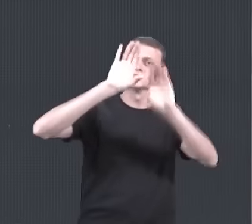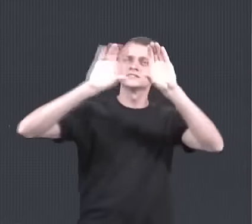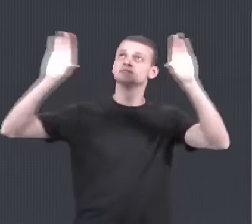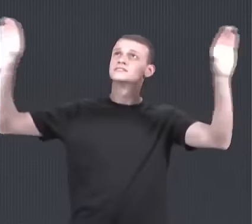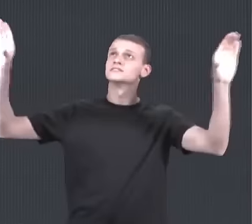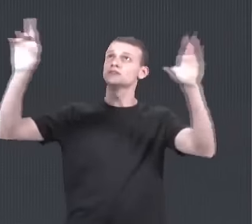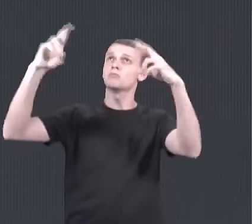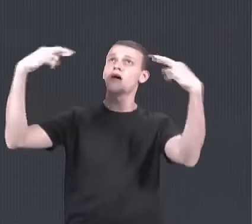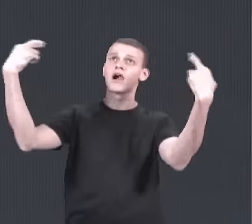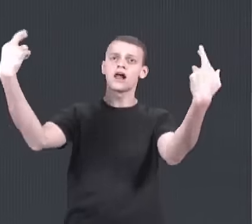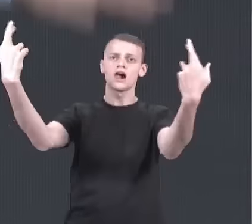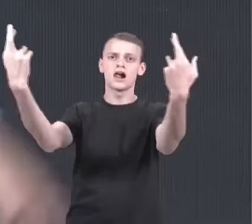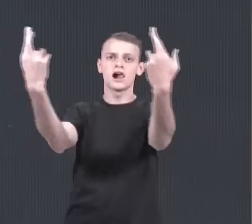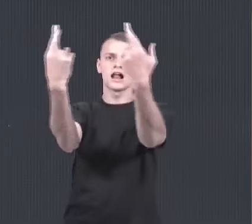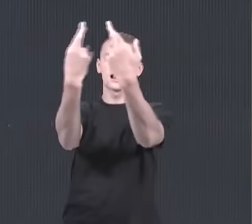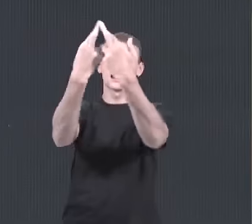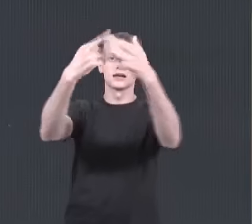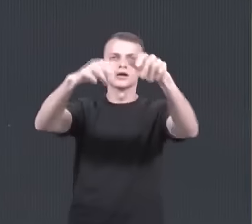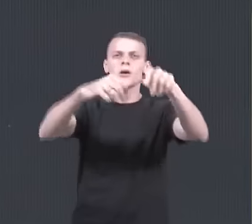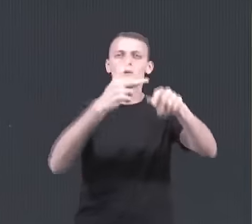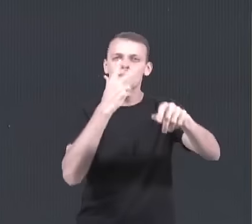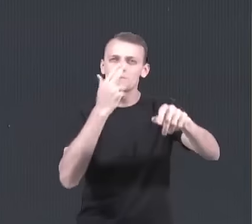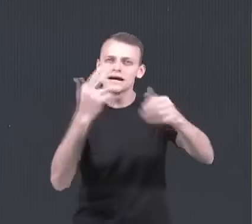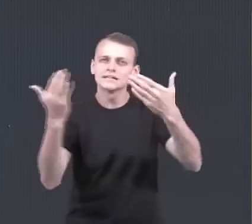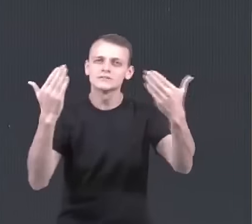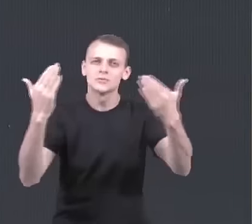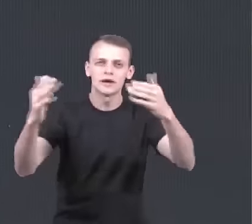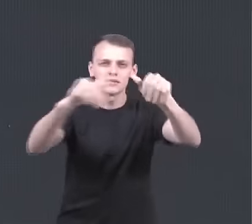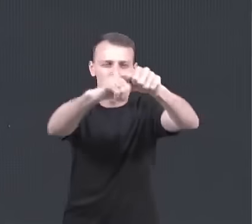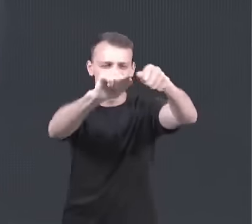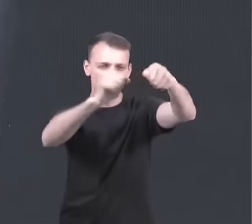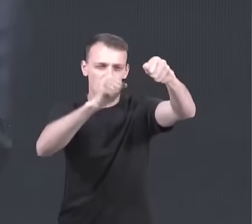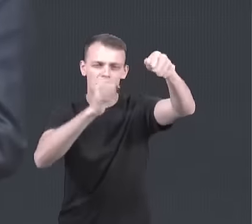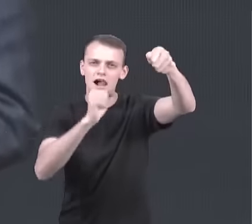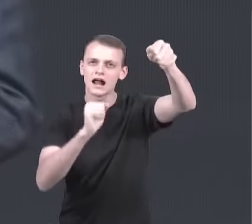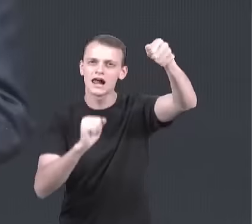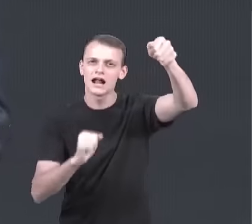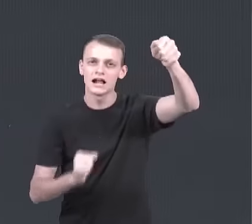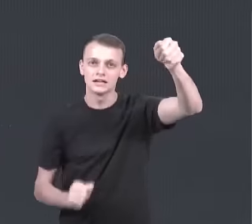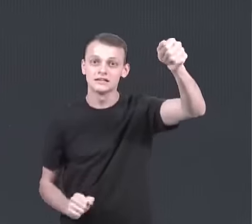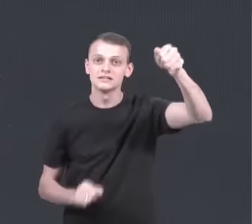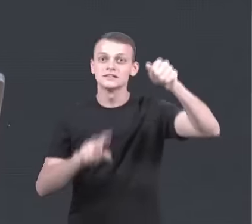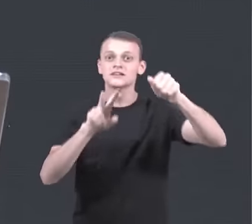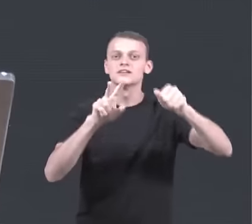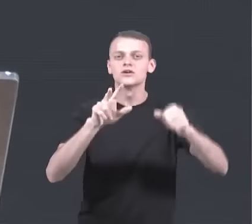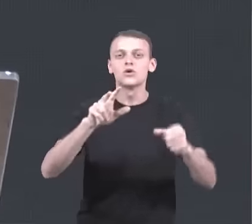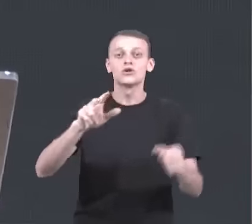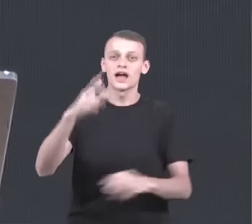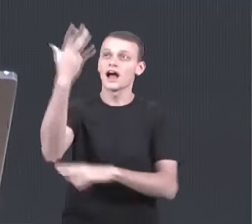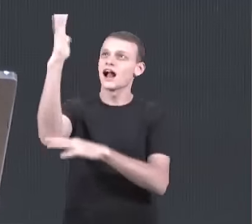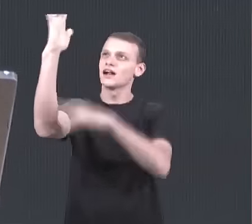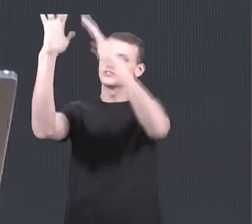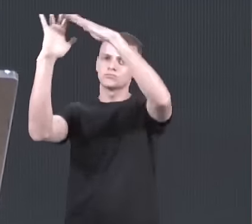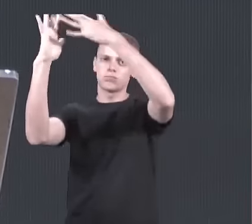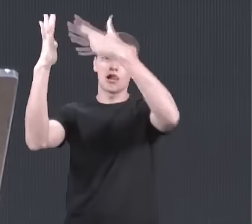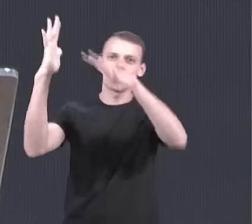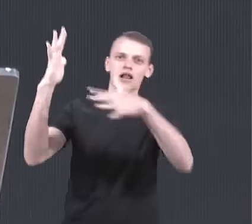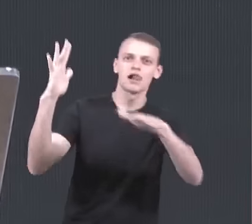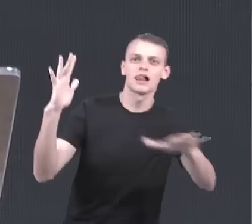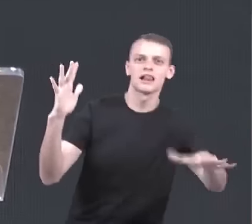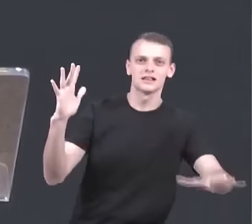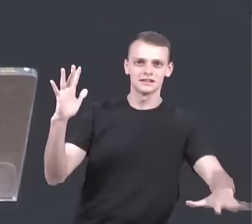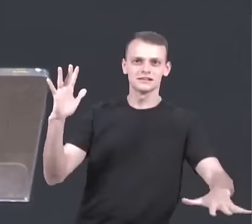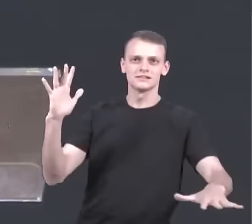se enrolarão como um pergaminho, todo o seu exército cairá como cai a folha da vide e a folha da